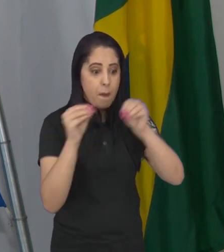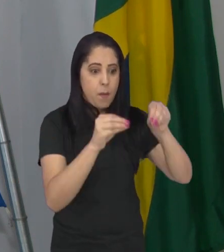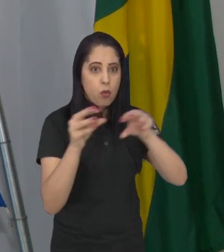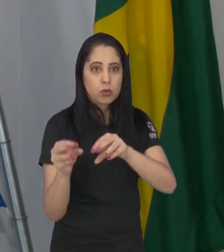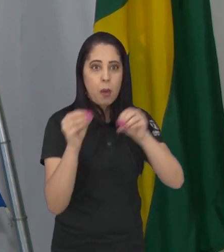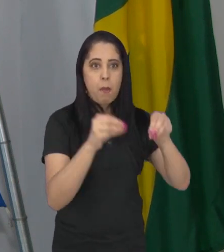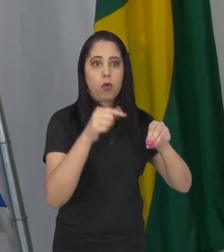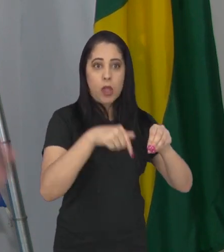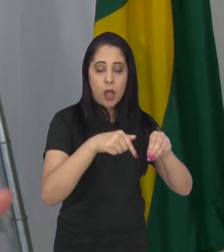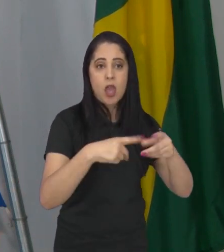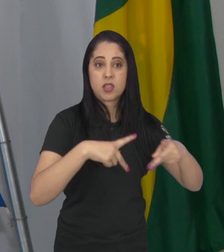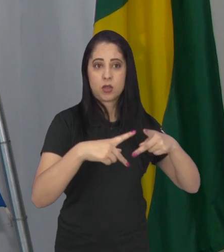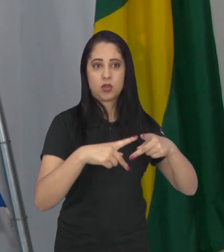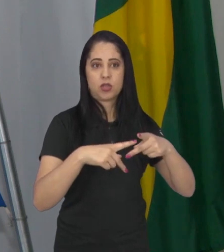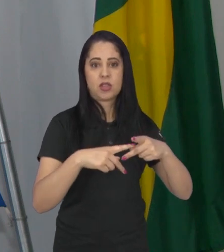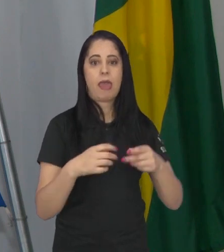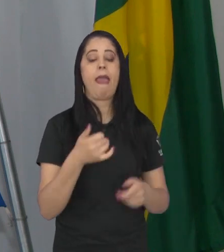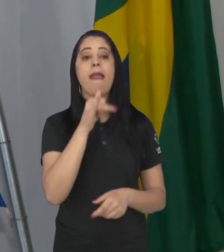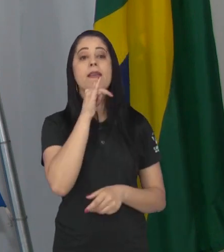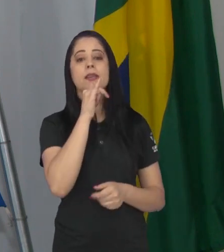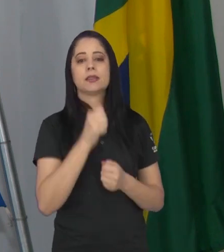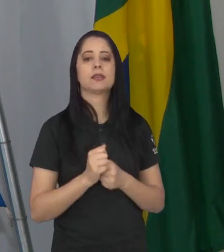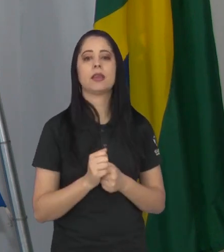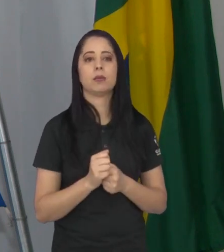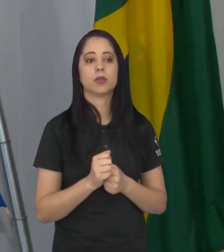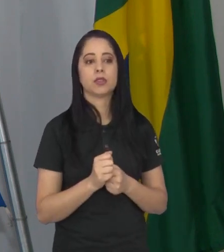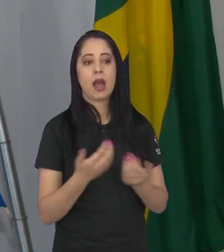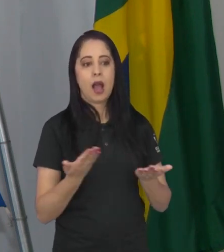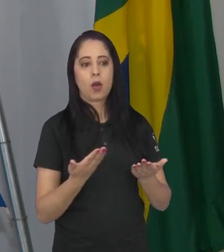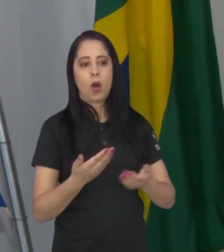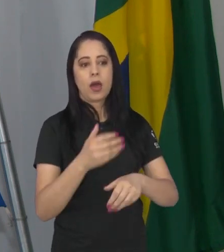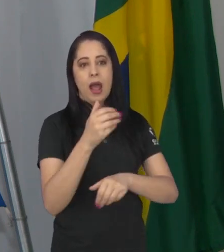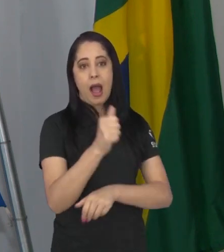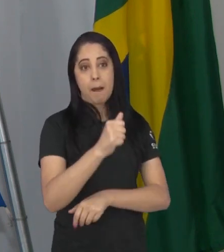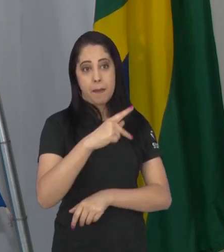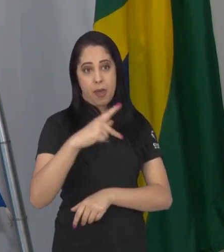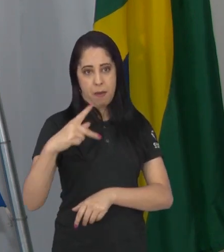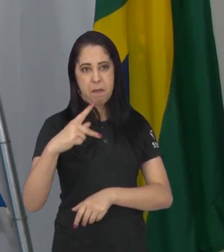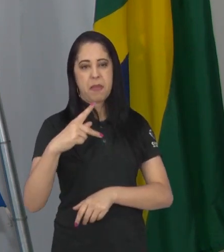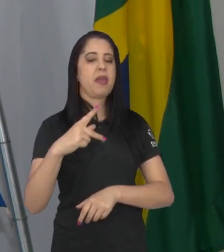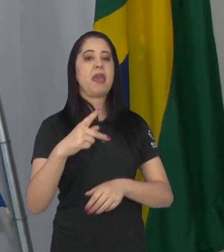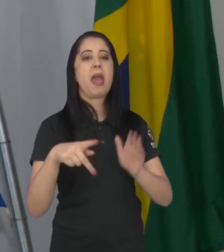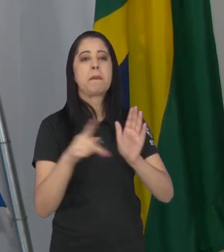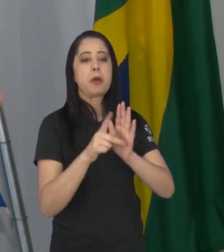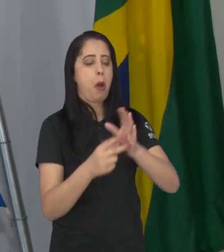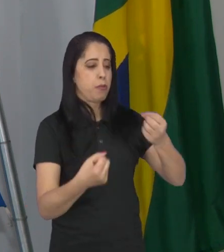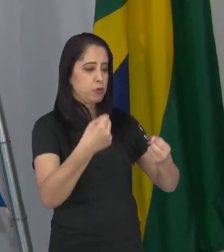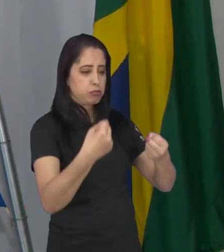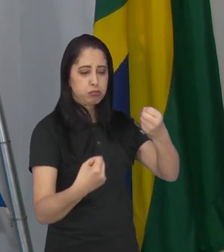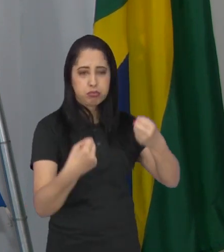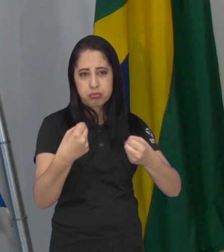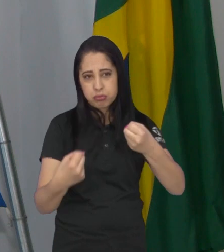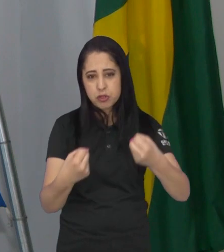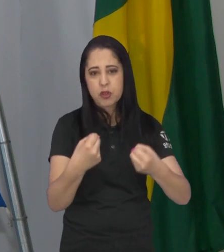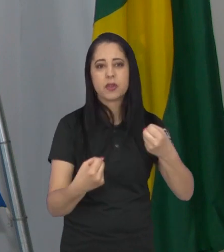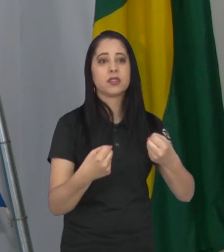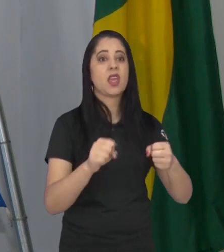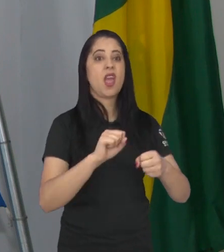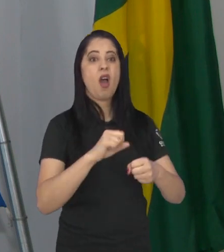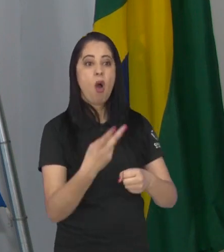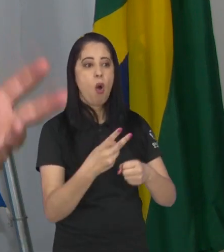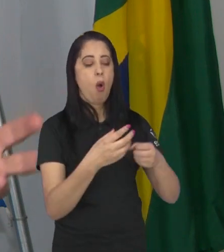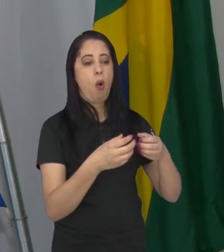muito crescente, inovações de mercado. Por exemplo, esses aplicativos de inteligência, de mobilidade, ou